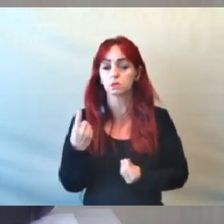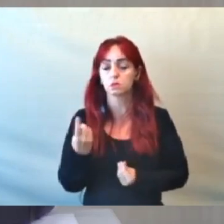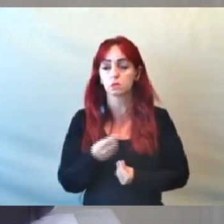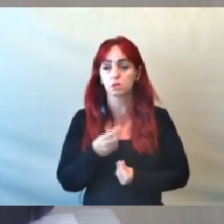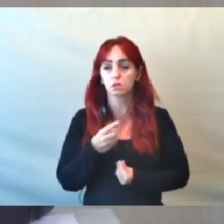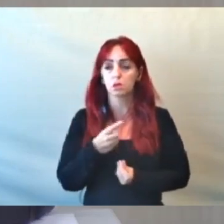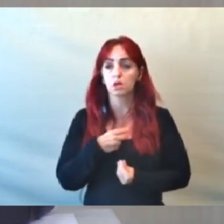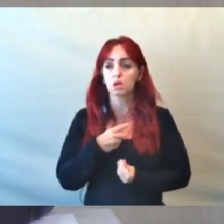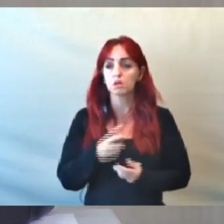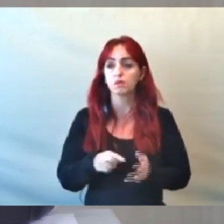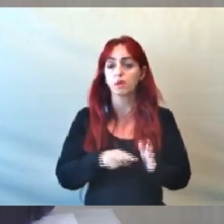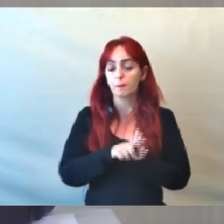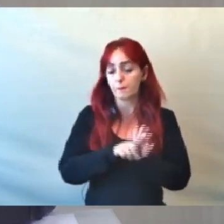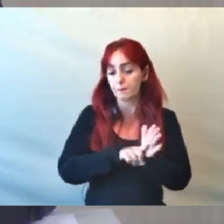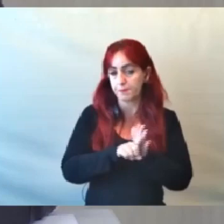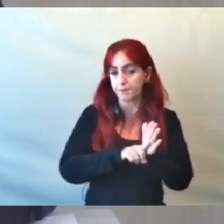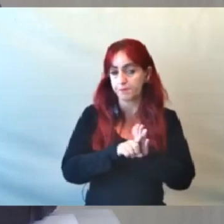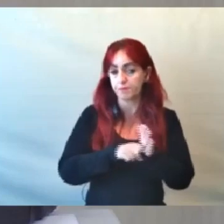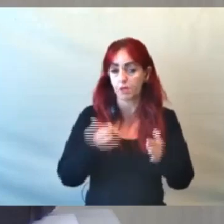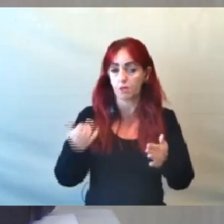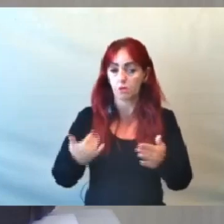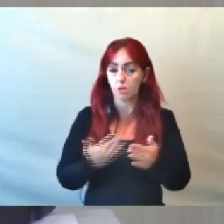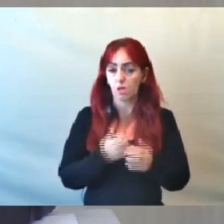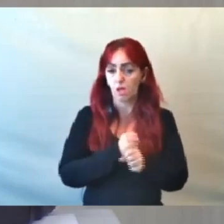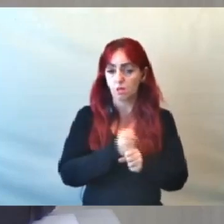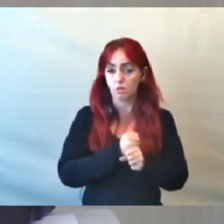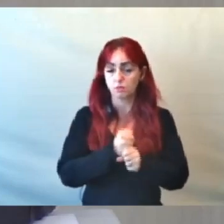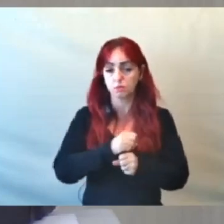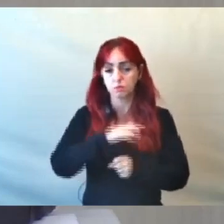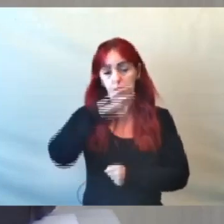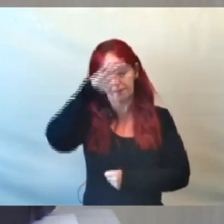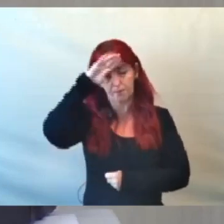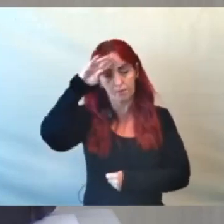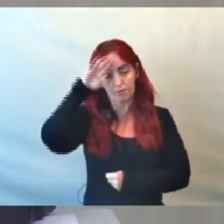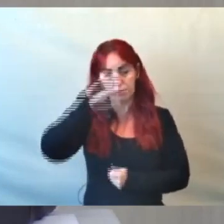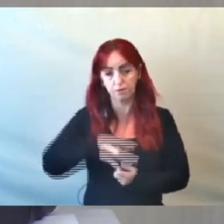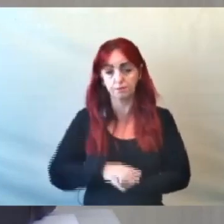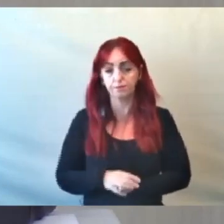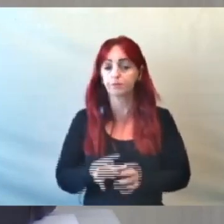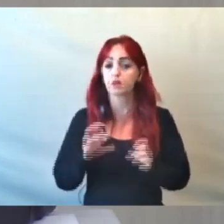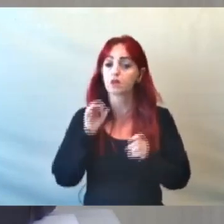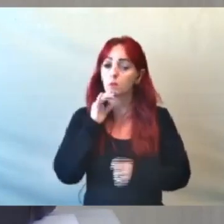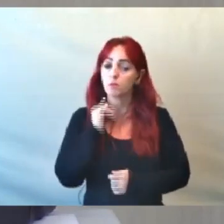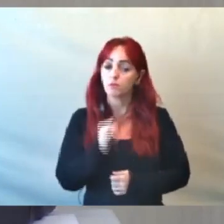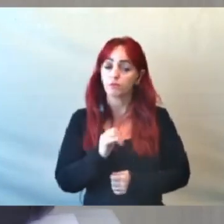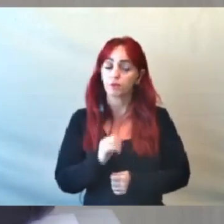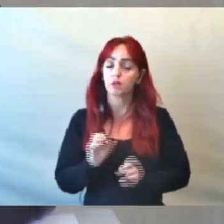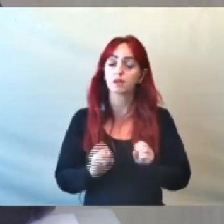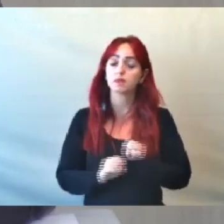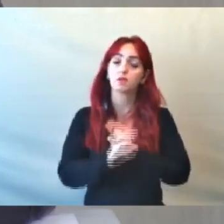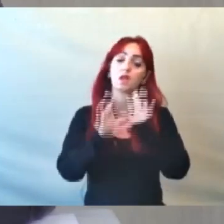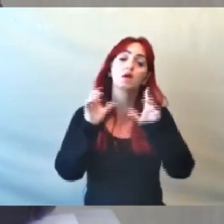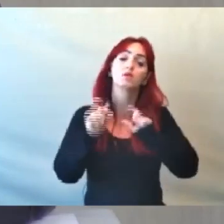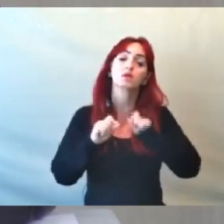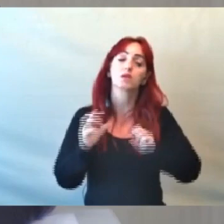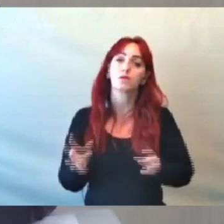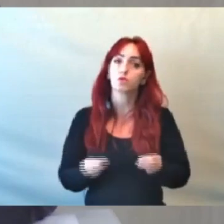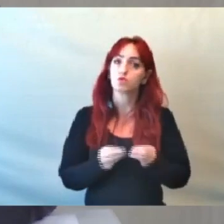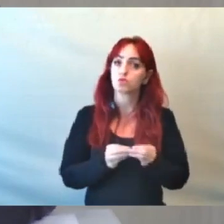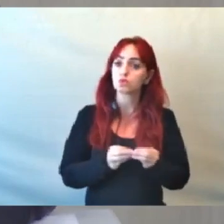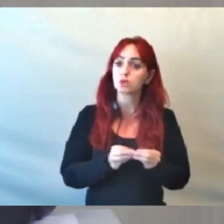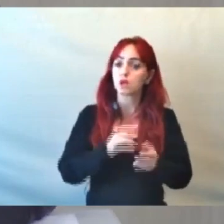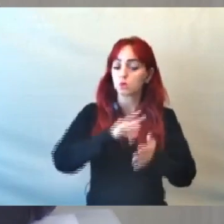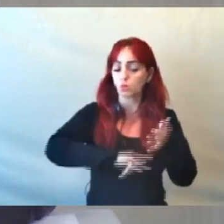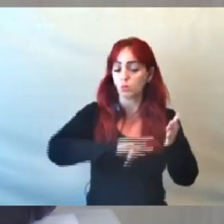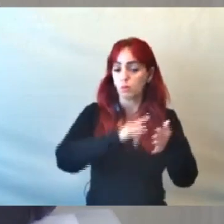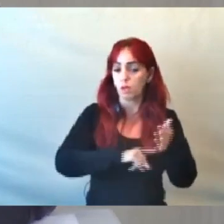Pampulha. Então, só para deixar bem claro, porque a gente vai juntar, não tem problema nenhum, mas nós vamos deixar muito bem destacado ao